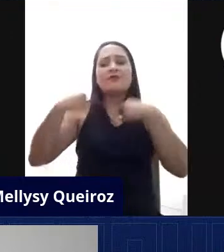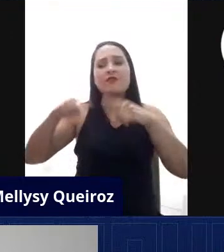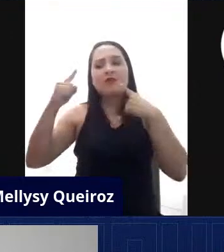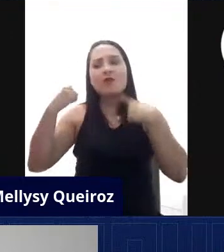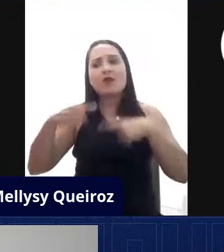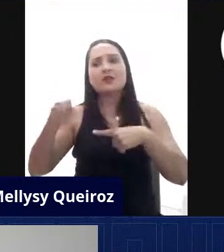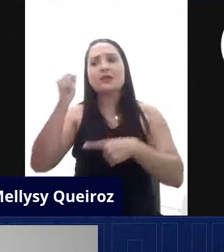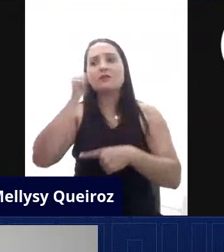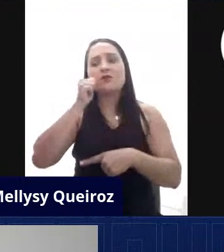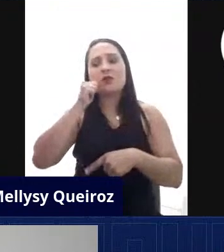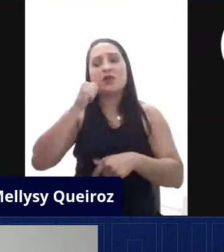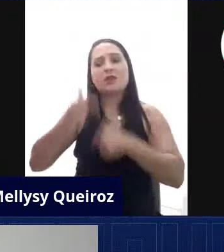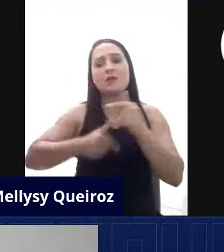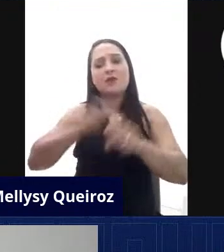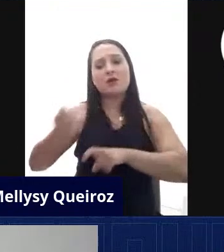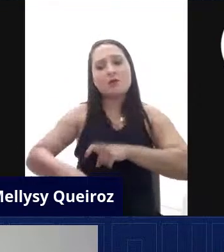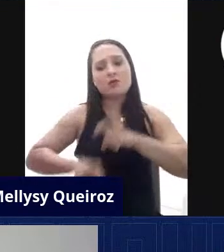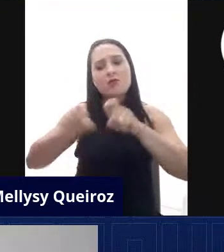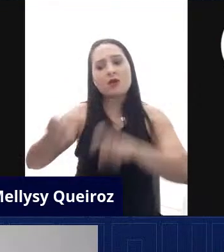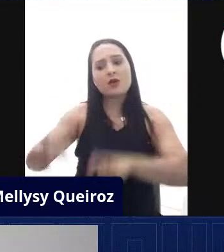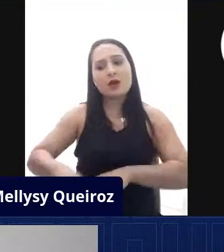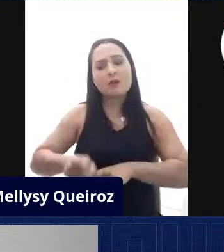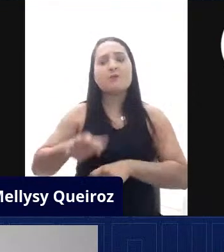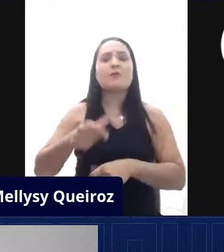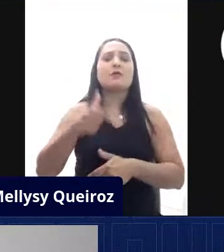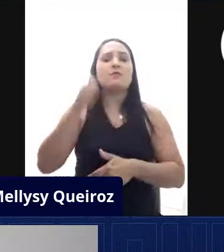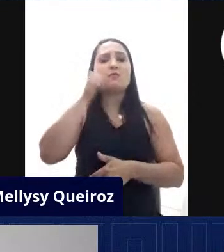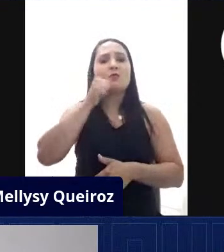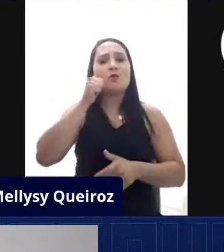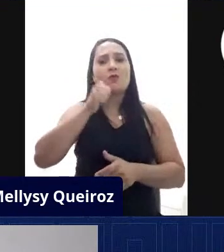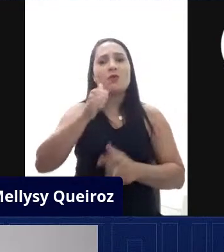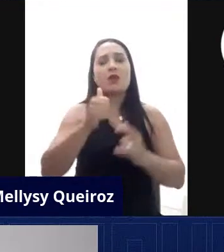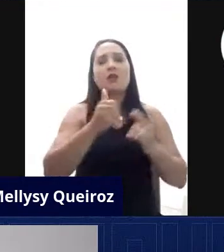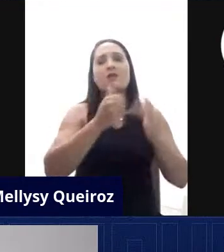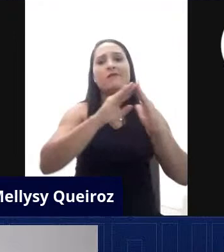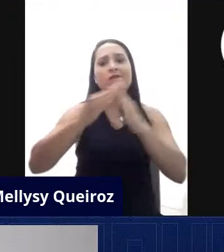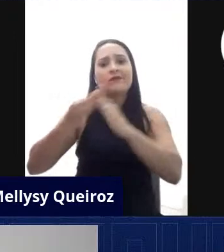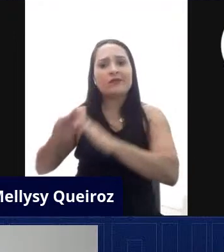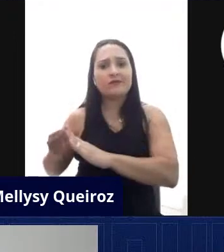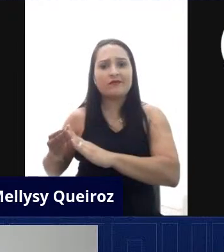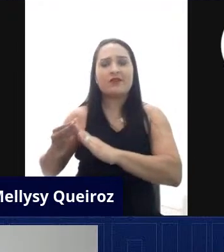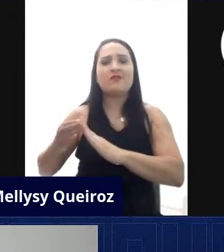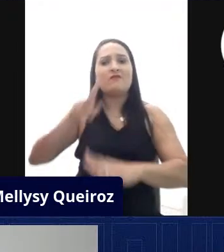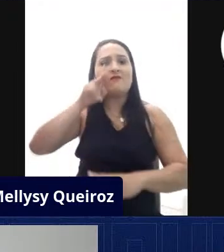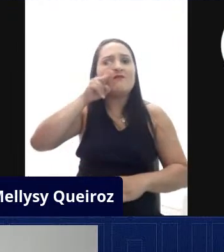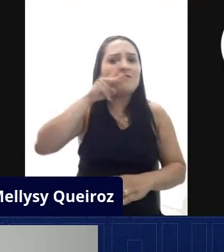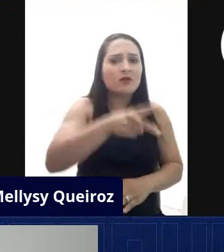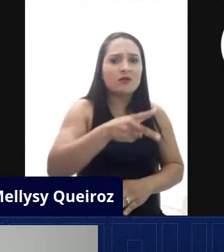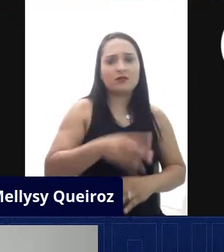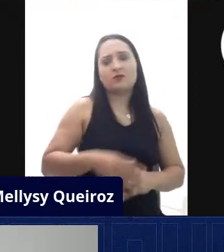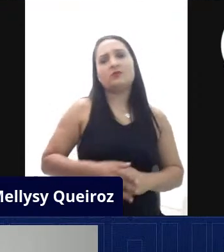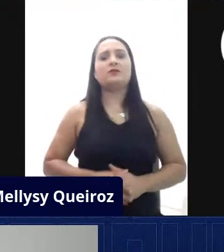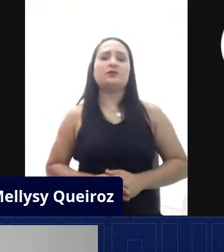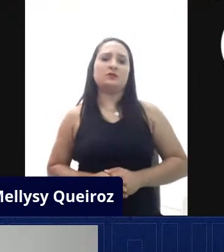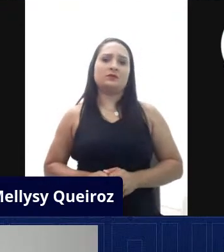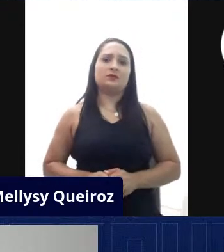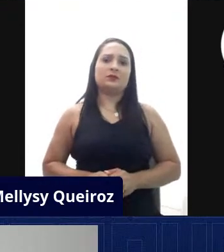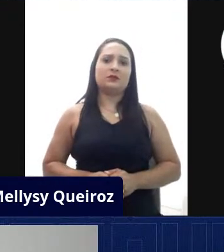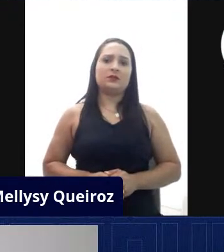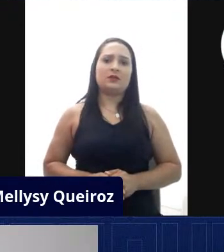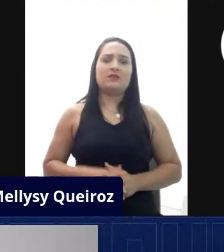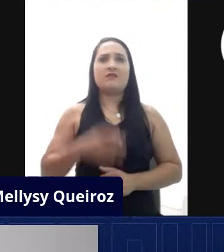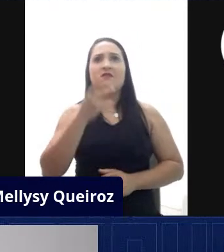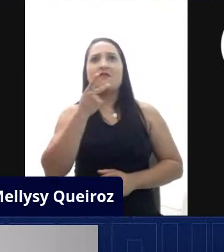violência muito forte. Violência é violência. Não existe uma violência que seja mais